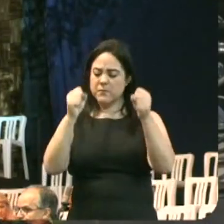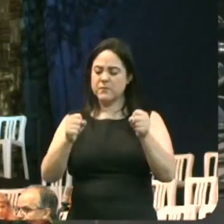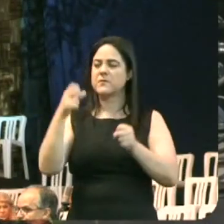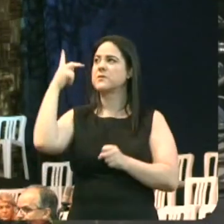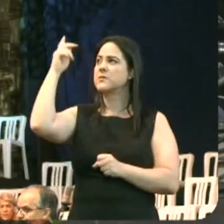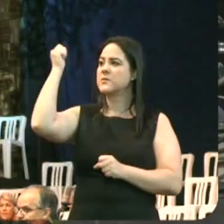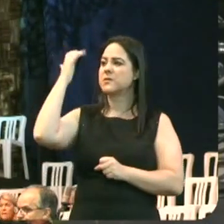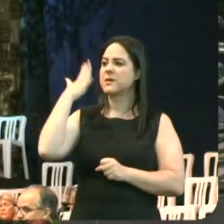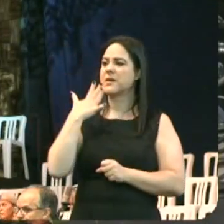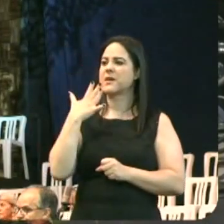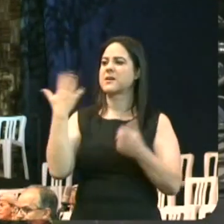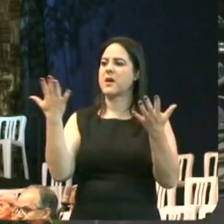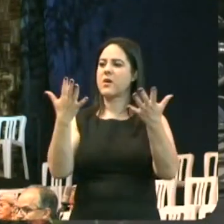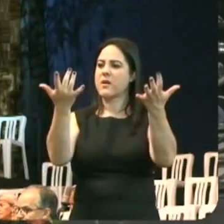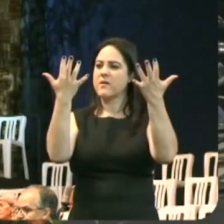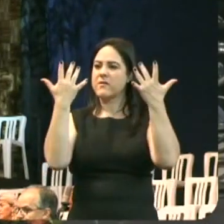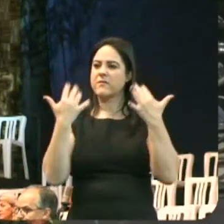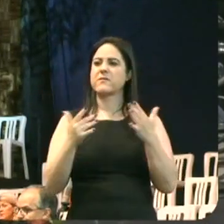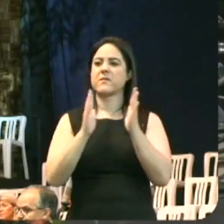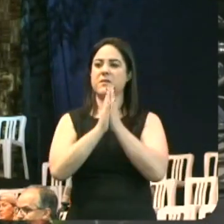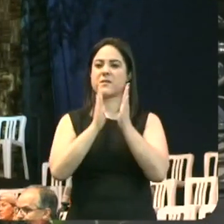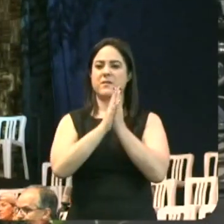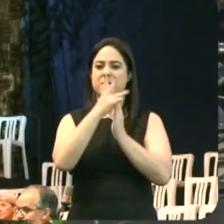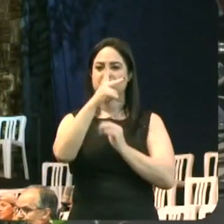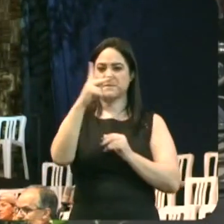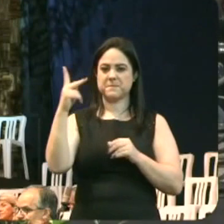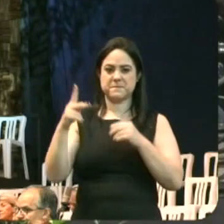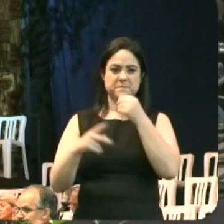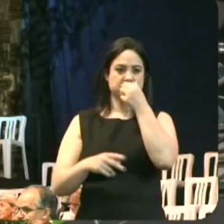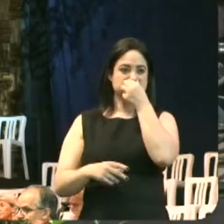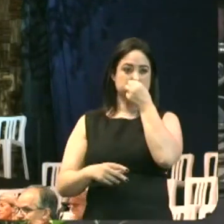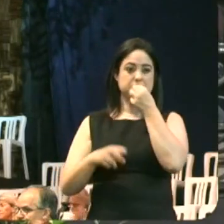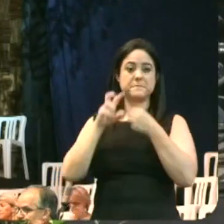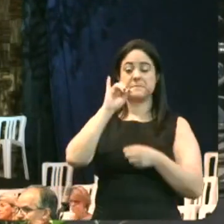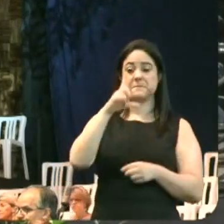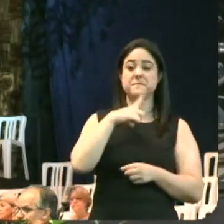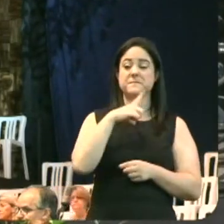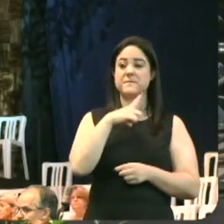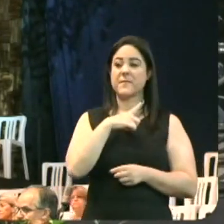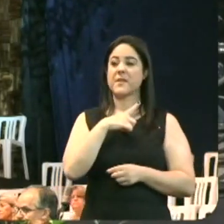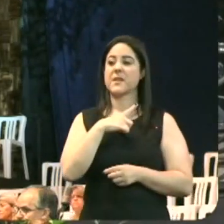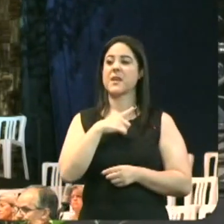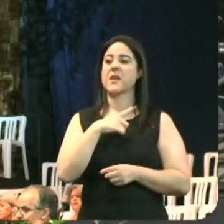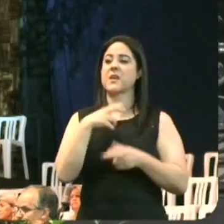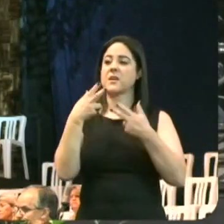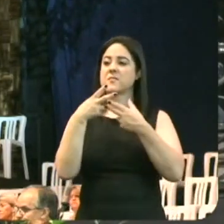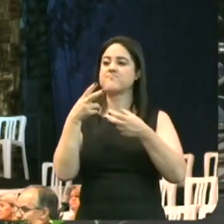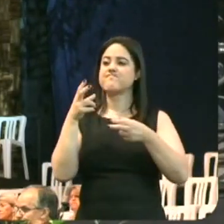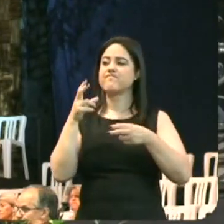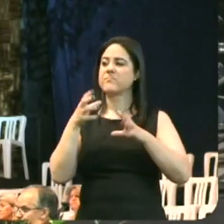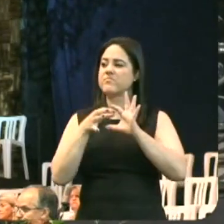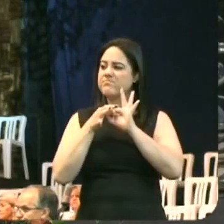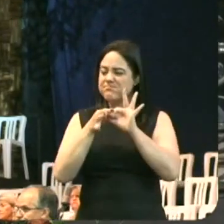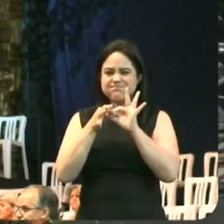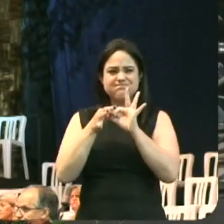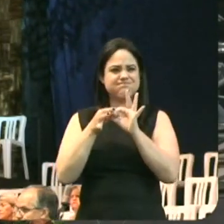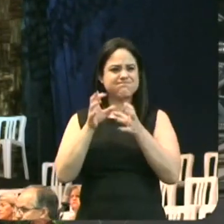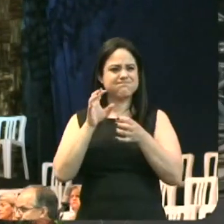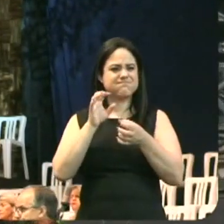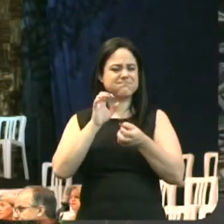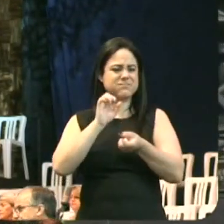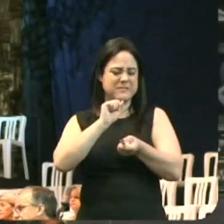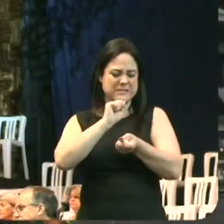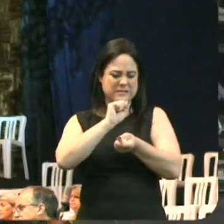graça, vai saindo do teu lugar agora, quero orar por você agora. E se existem cadeias do inimigo, elas vão